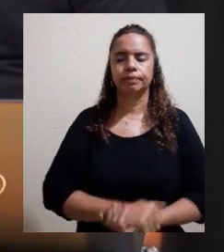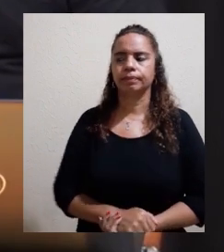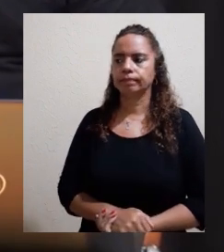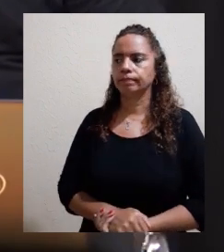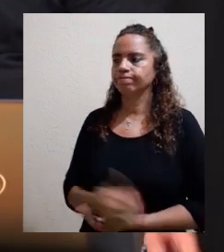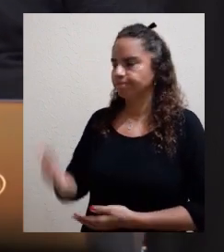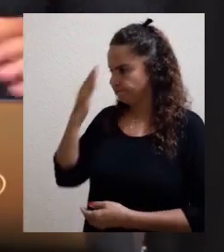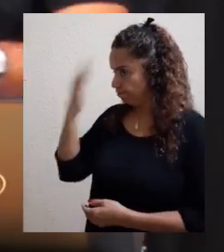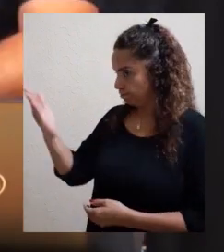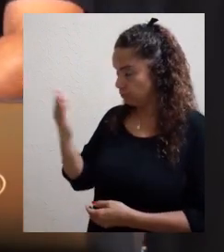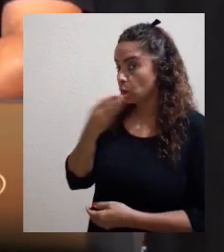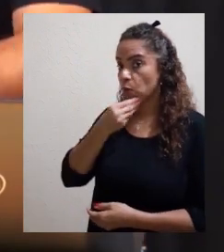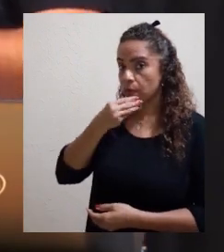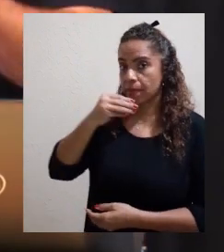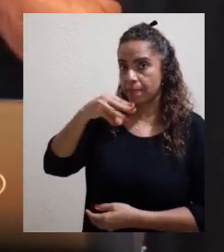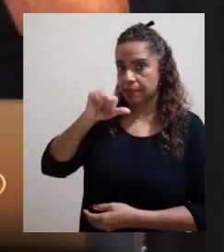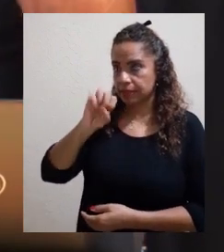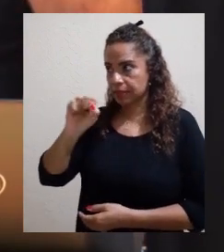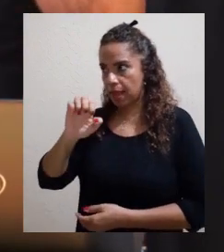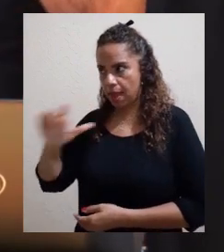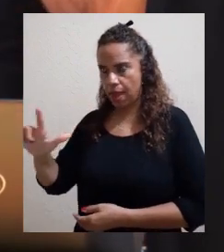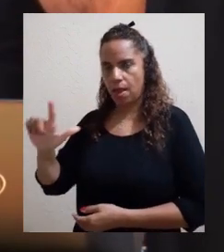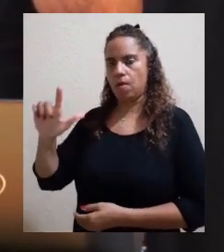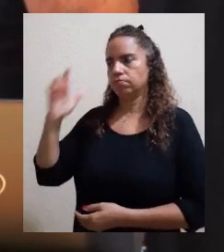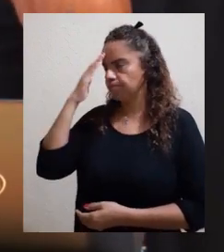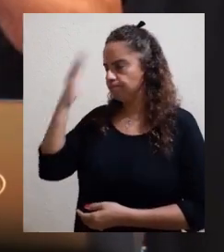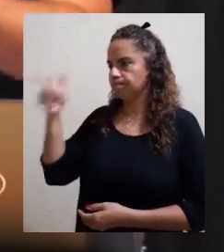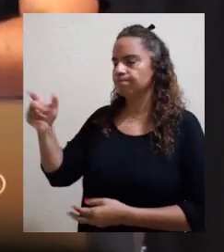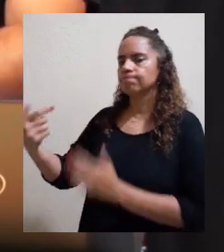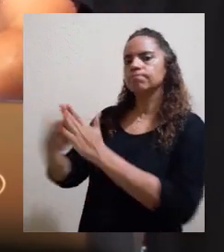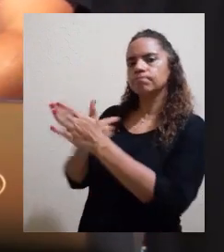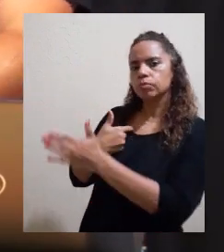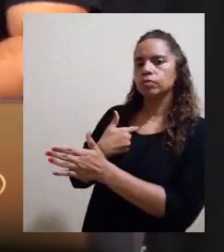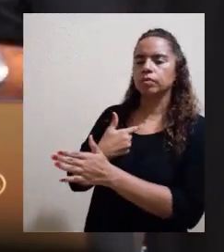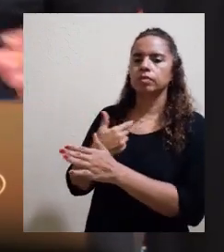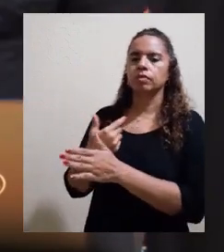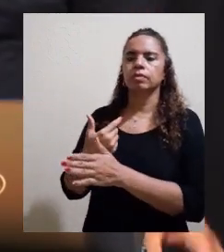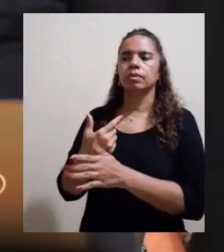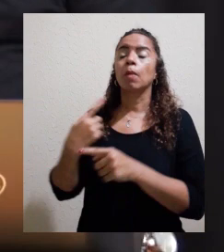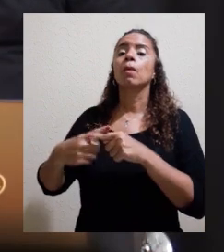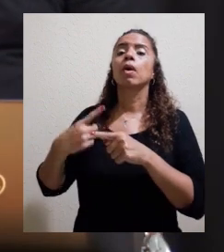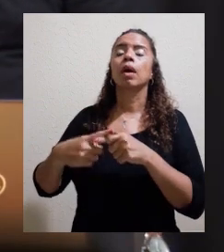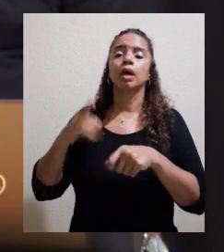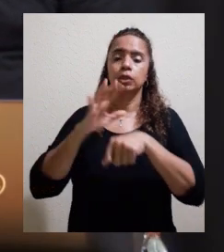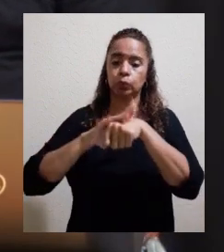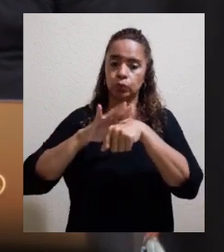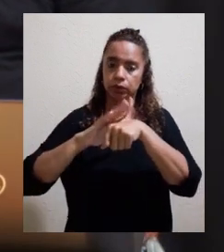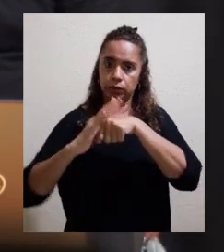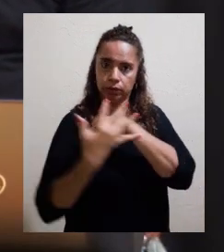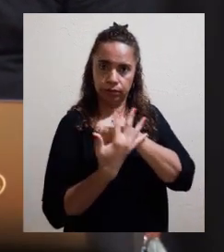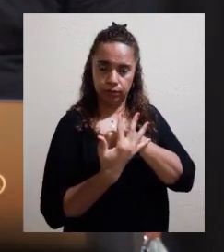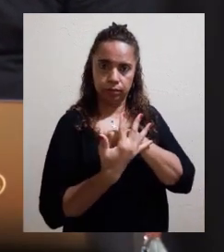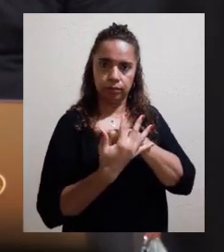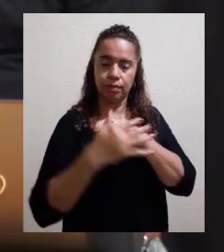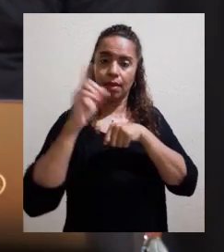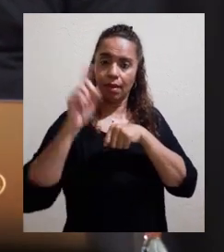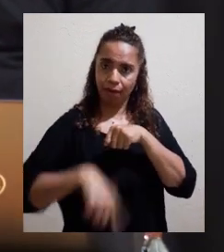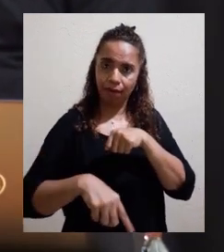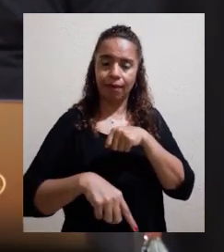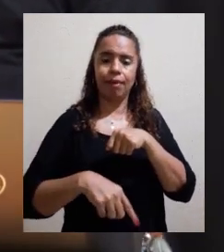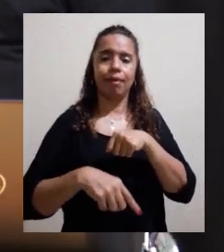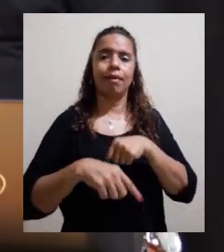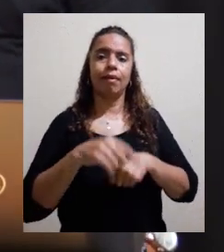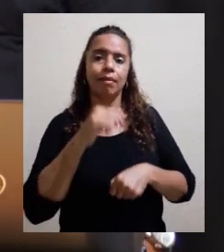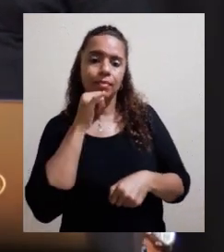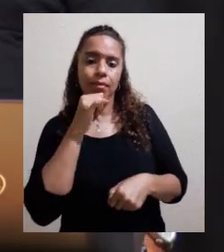pela pergunta, mas os serviços privados, a doença pelo novo coronavírus, a Covid-19, ela é de notificação compulsória.